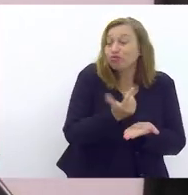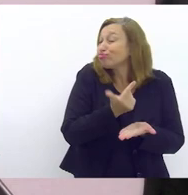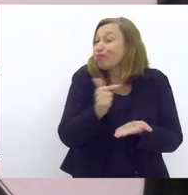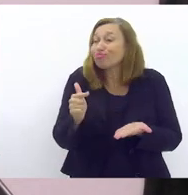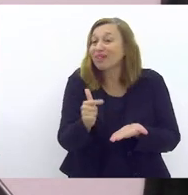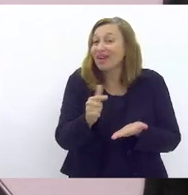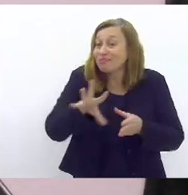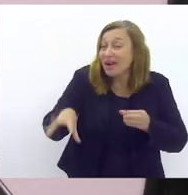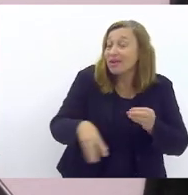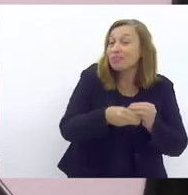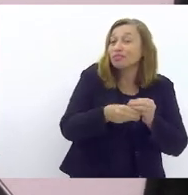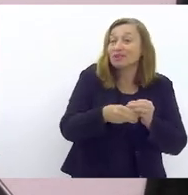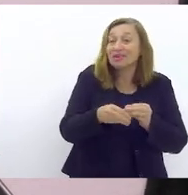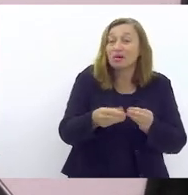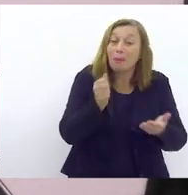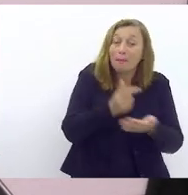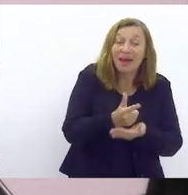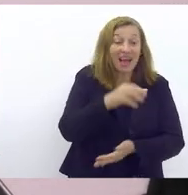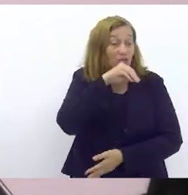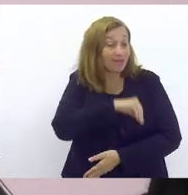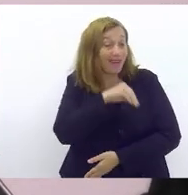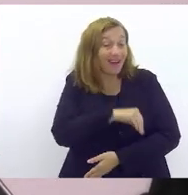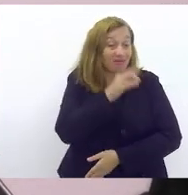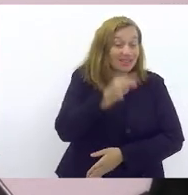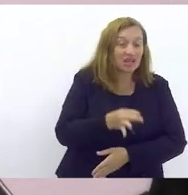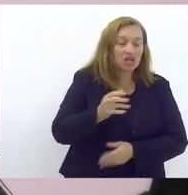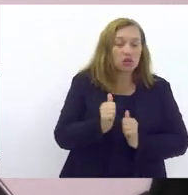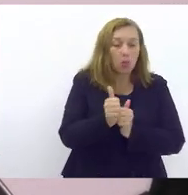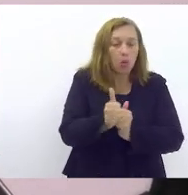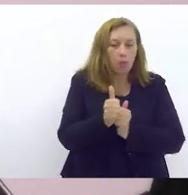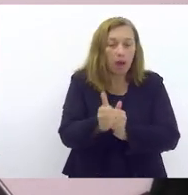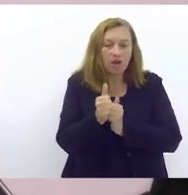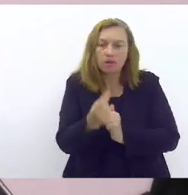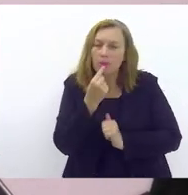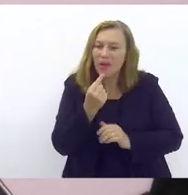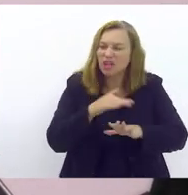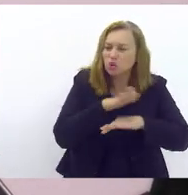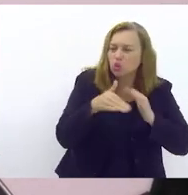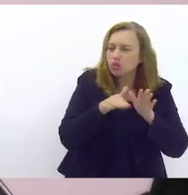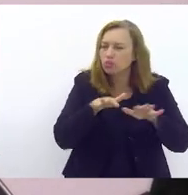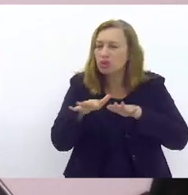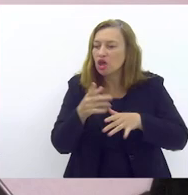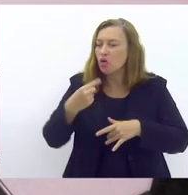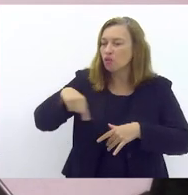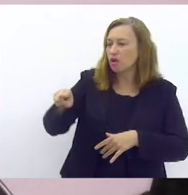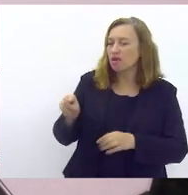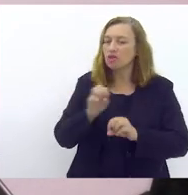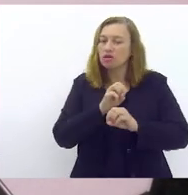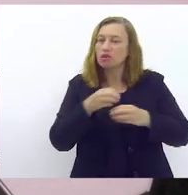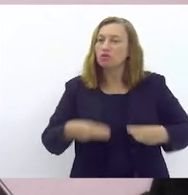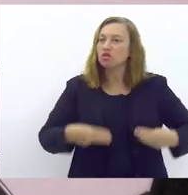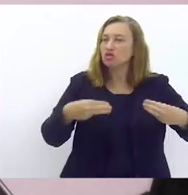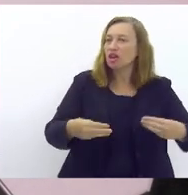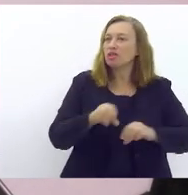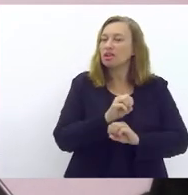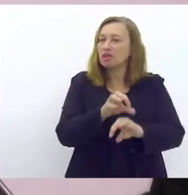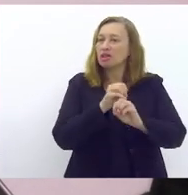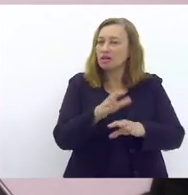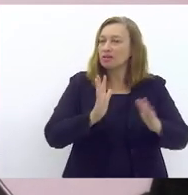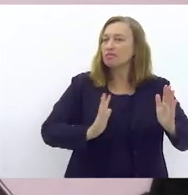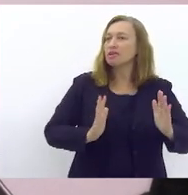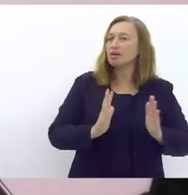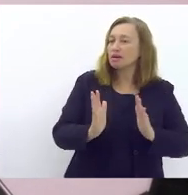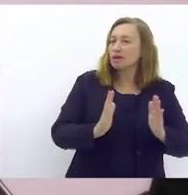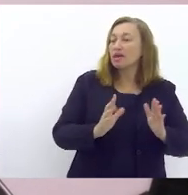para a implantação do piso, a gente tem acompanhado bem de perto toda essa movimentação. Estive no Ministério da Educação durante essa